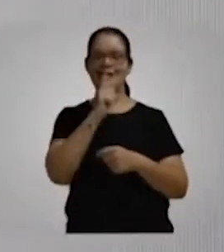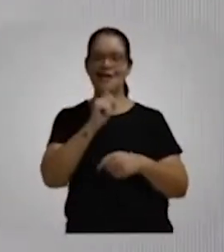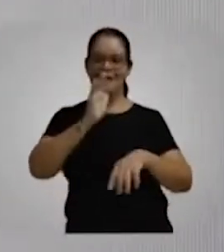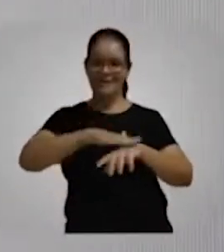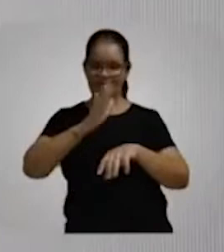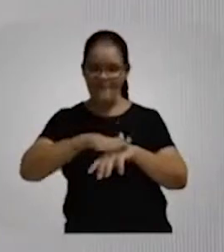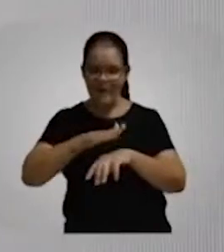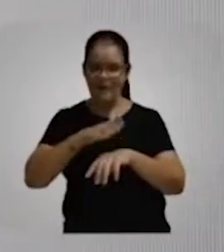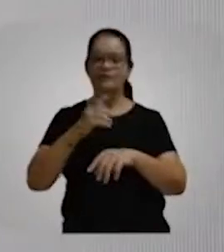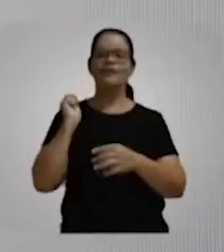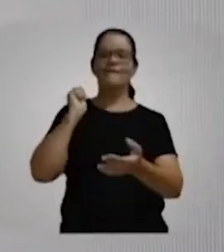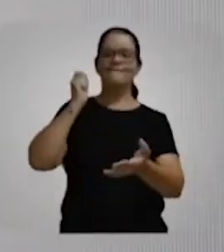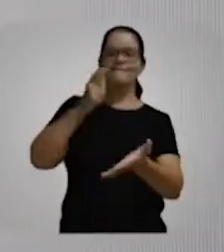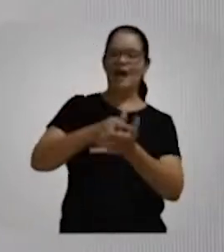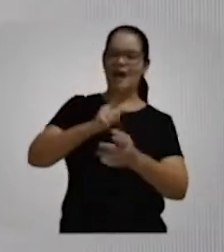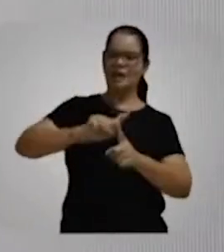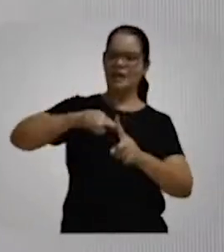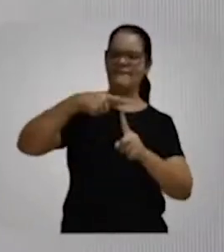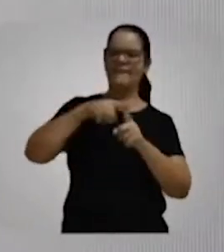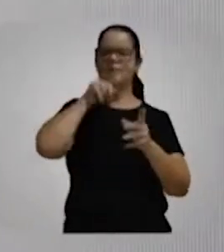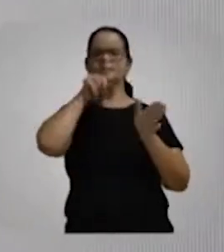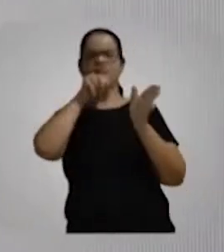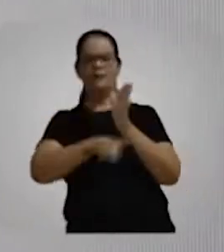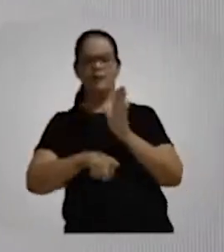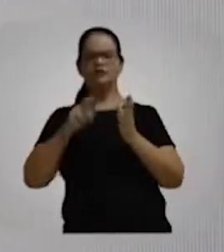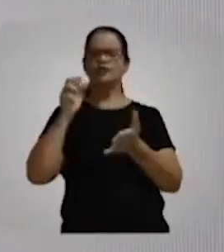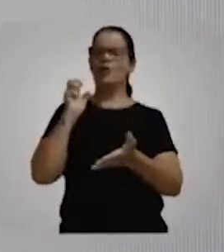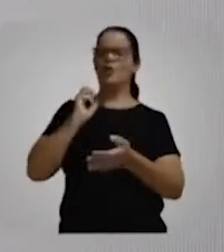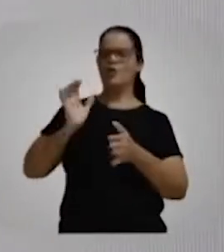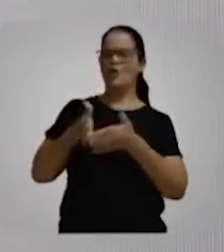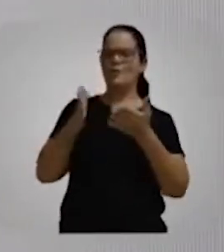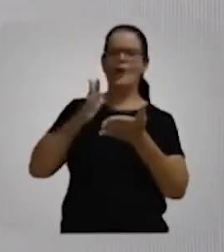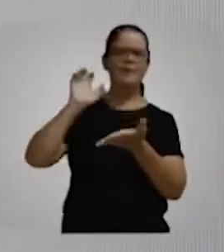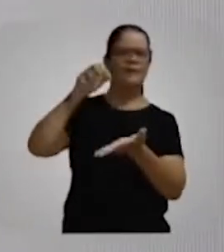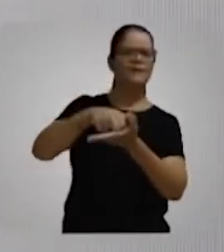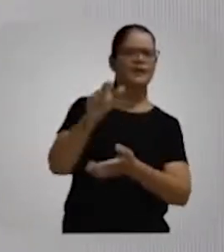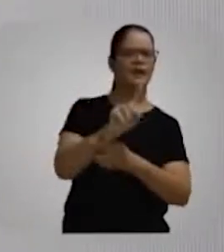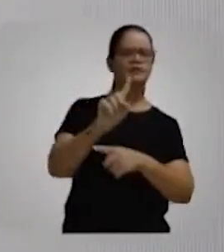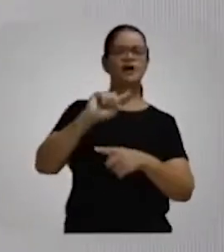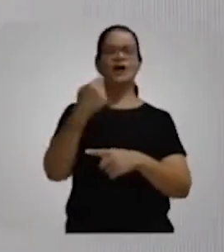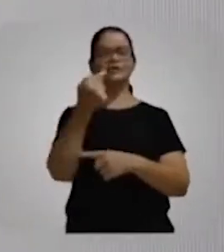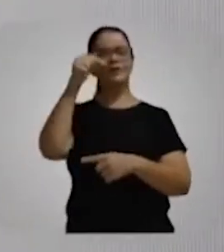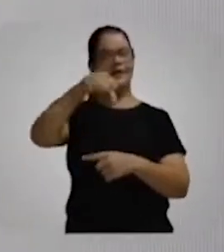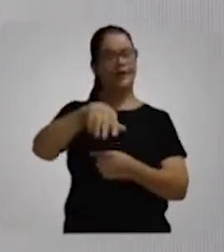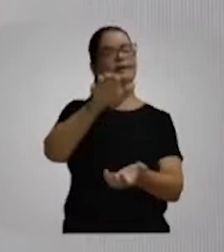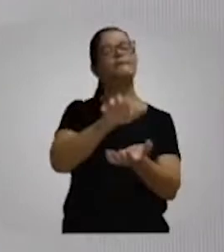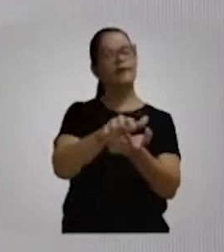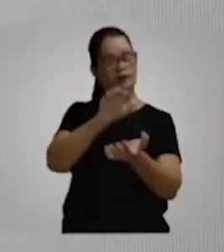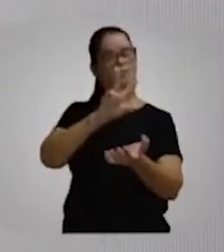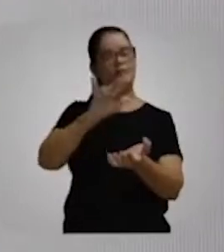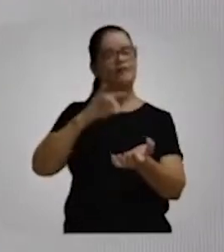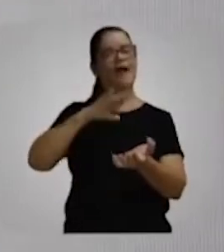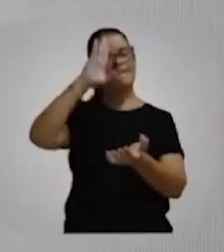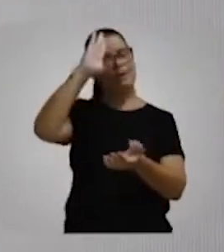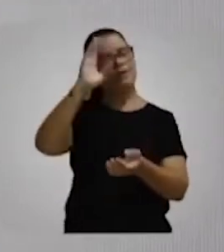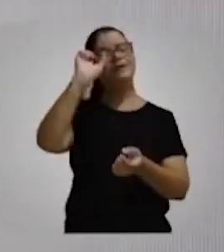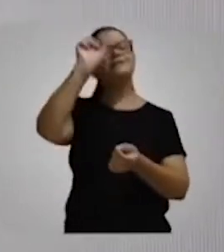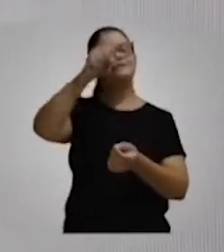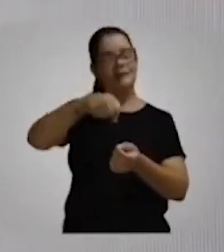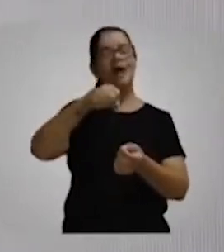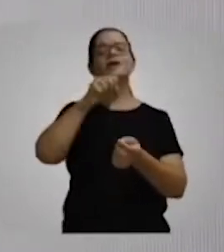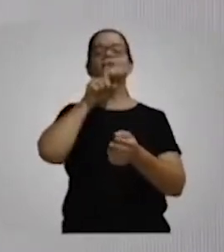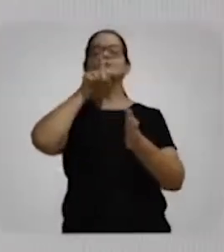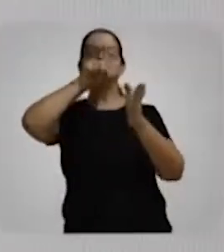mais, pague mais e o pobre não seja penalizado. E a gente aqui em Pernambuco vai priorizar, sim, a diminuição da